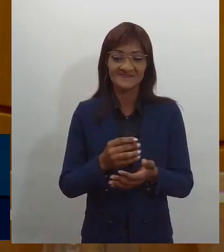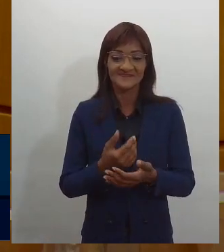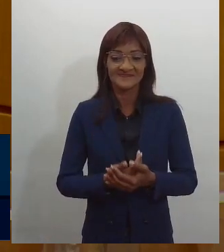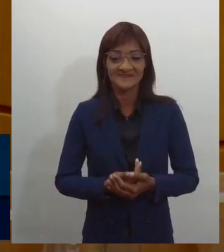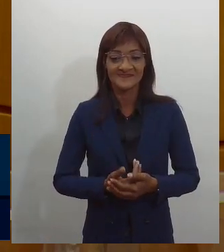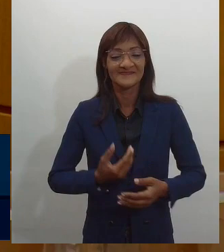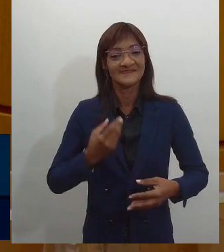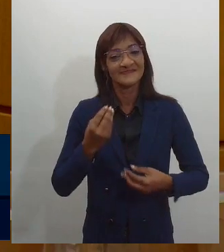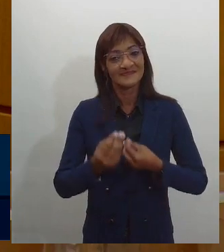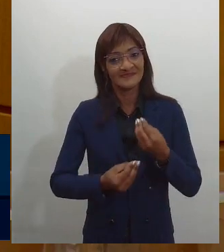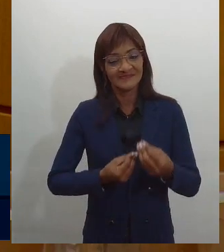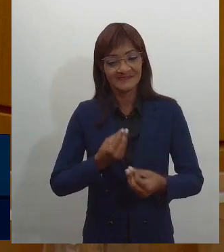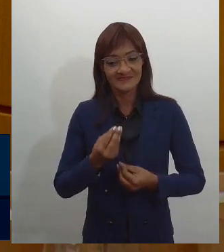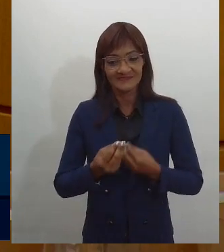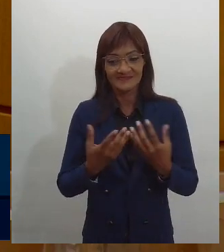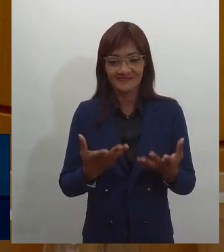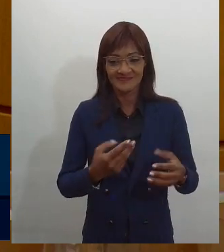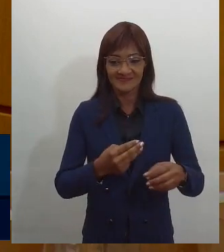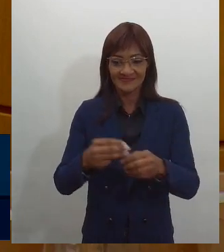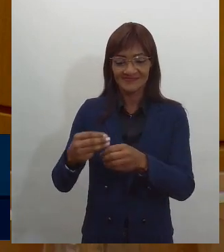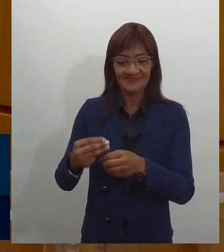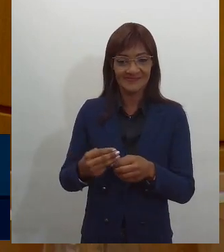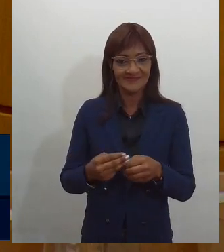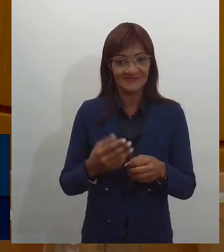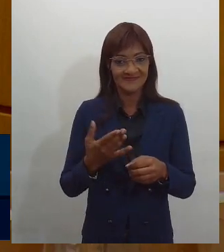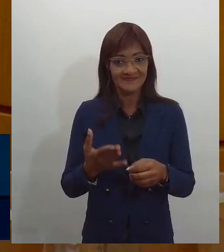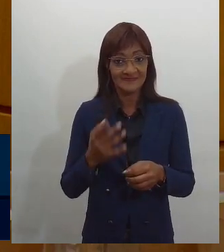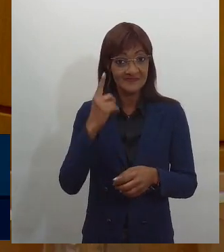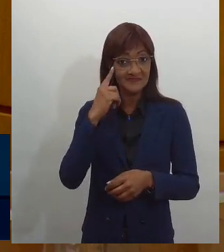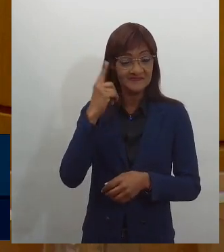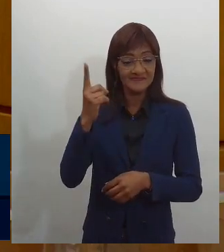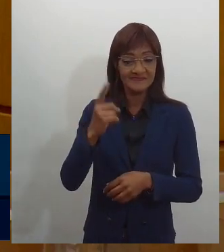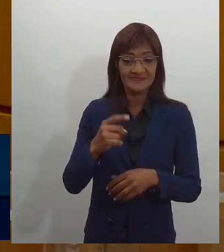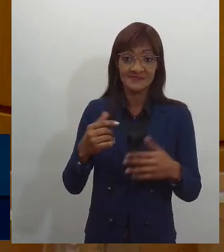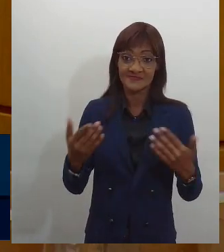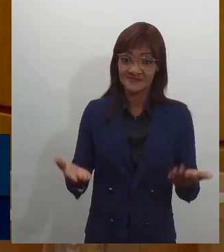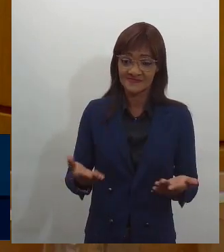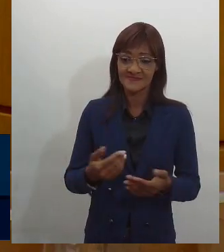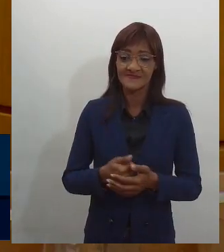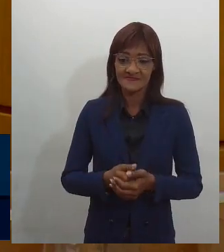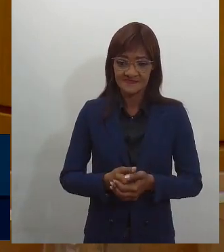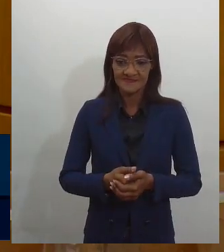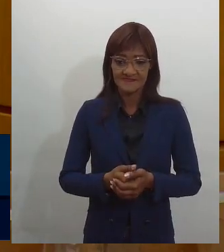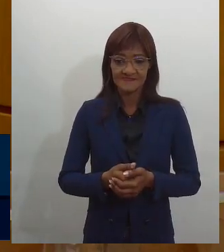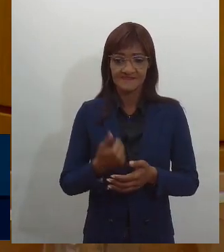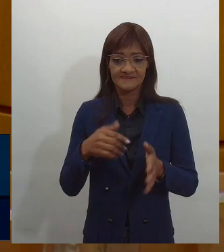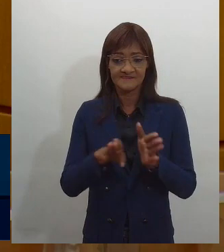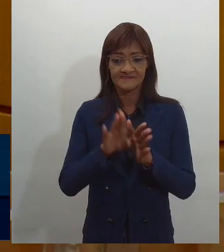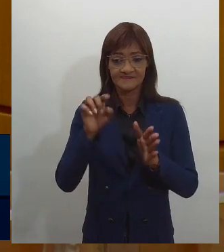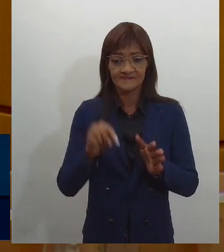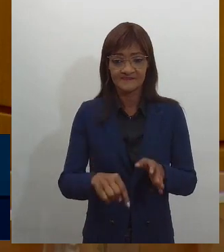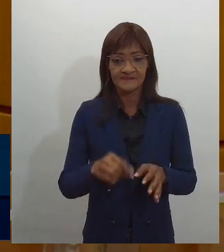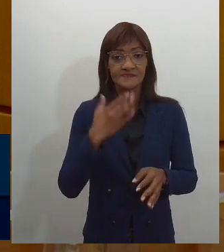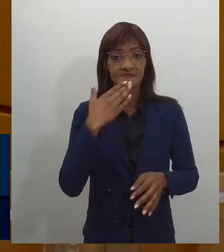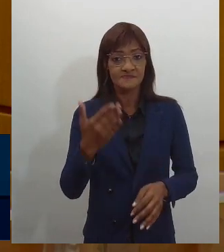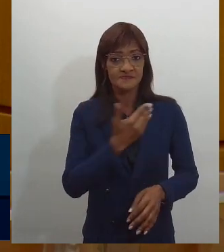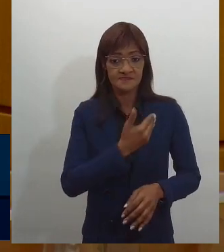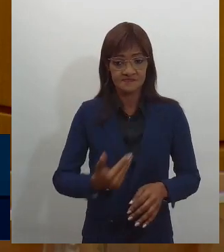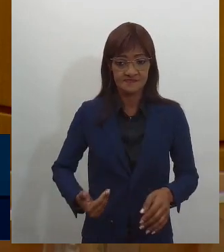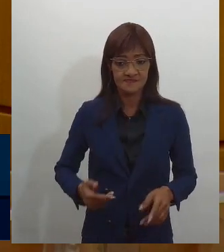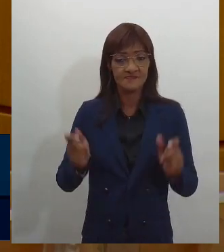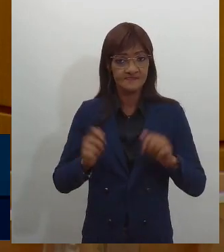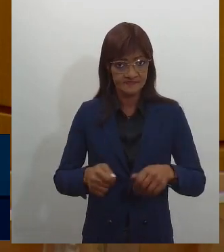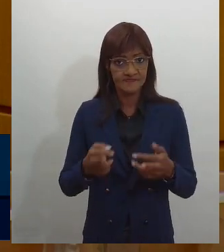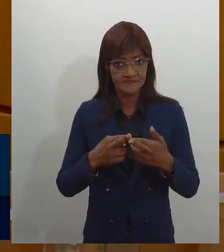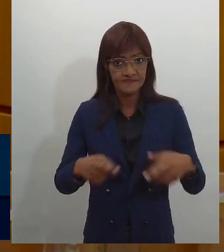sofrendo com a sua queda de receita, imaginem. Então, eu já sugeri aqui e repito, que o governo possa fazer algum convênio junto